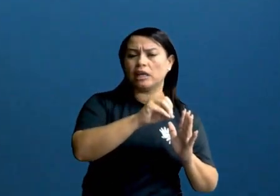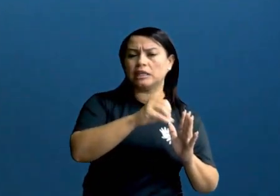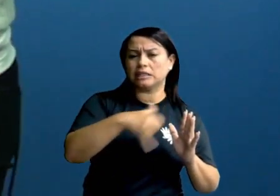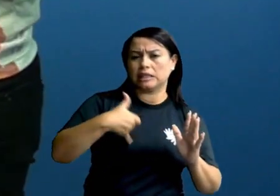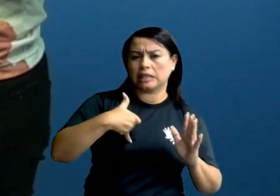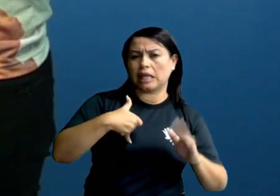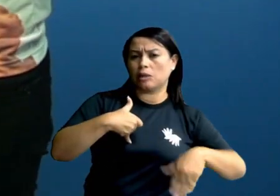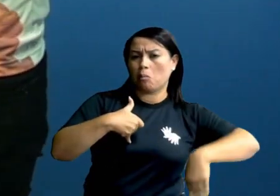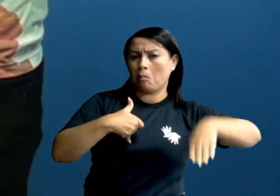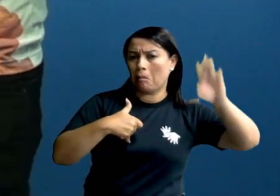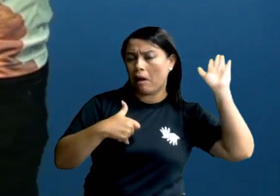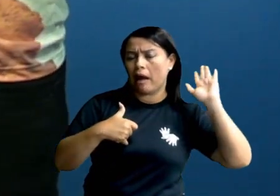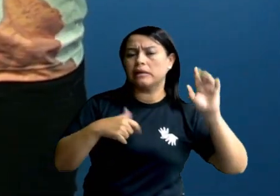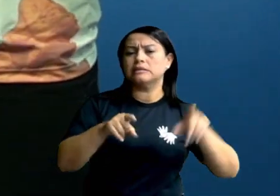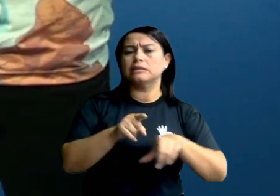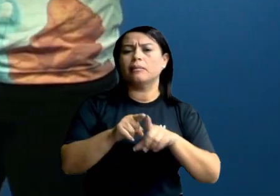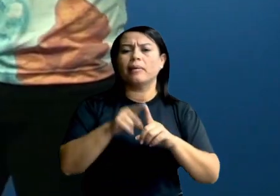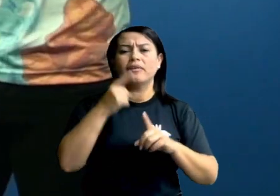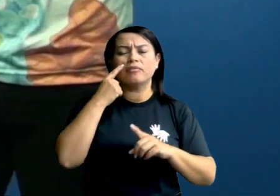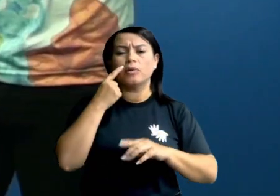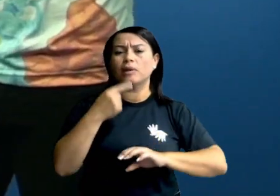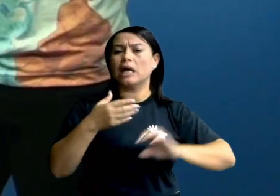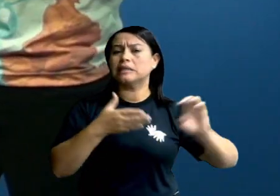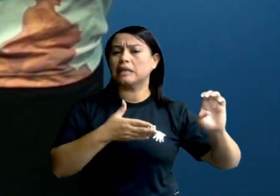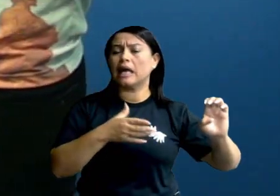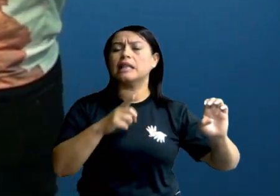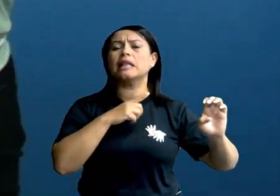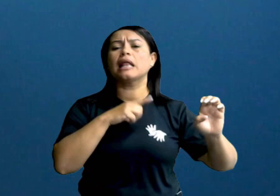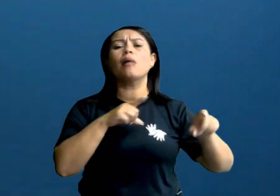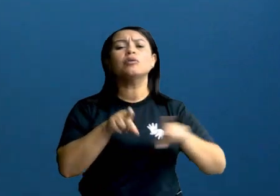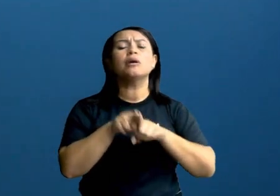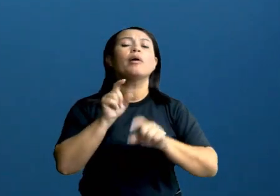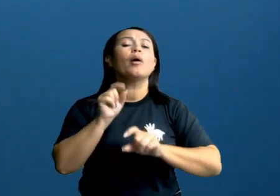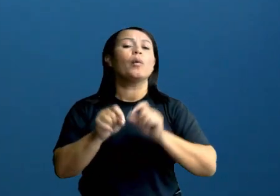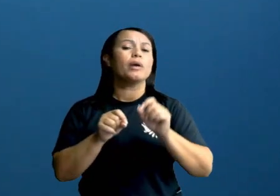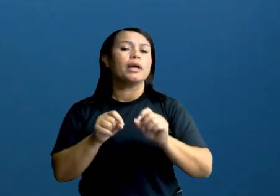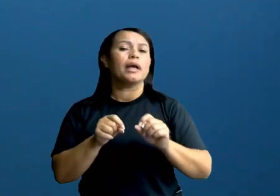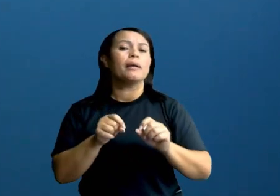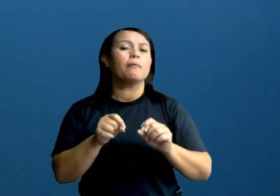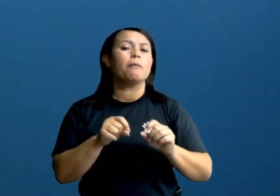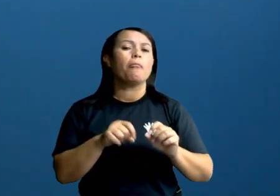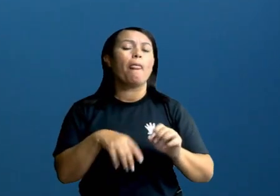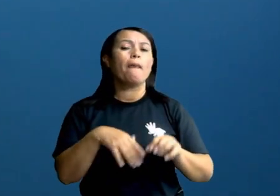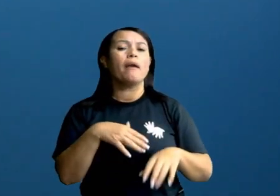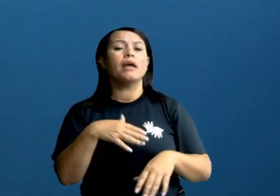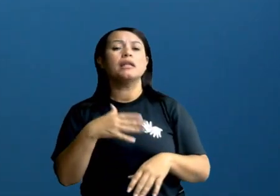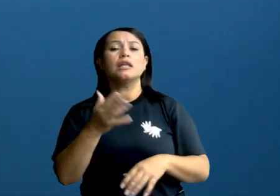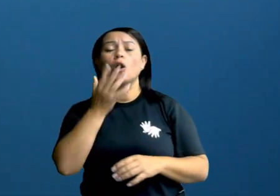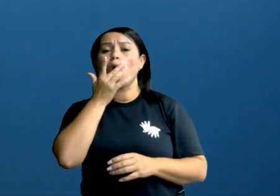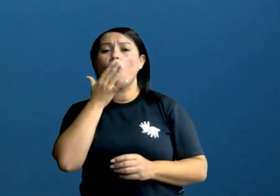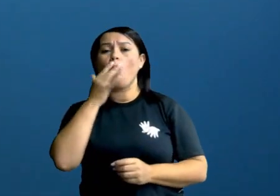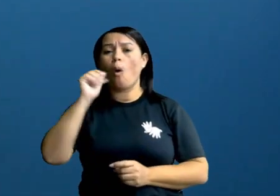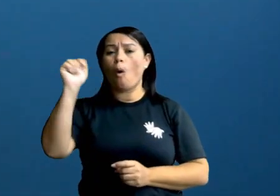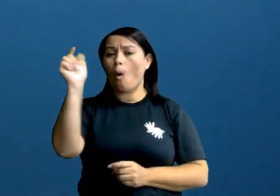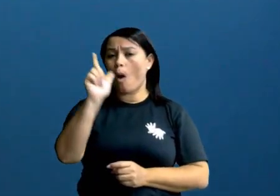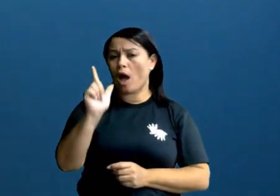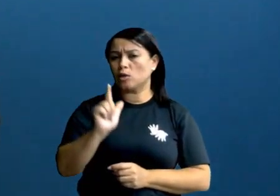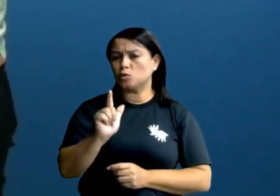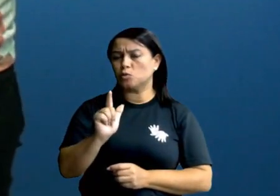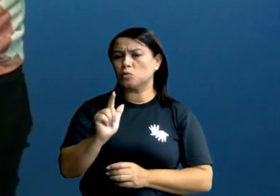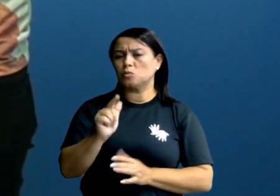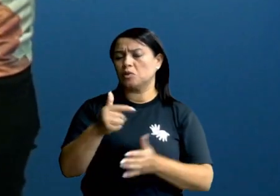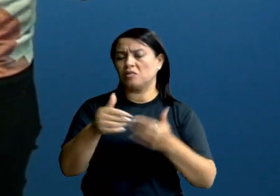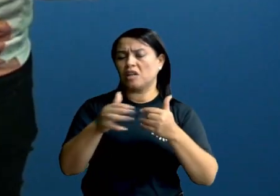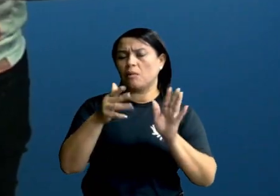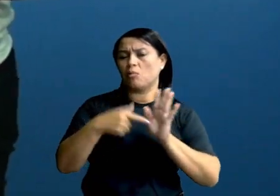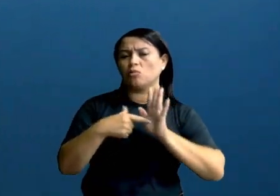na margem esquerda. E a gente vai ter, de um lado, a cor azul para representar, pode ser qualquer cor, né? Deixando